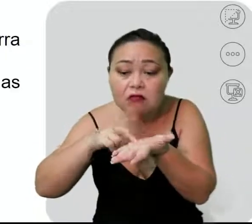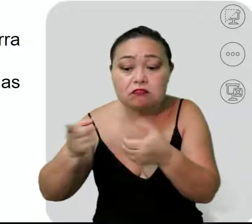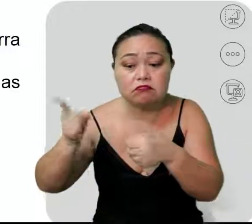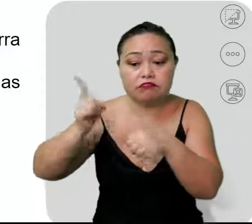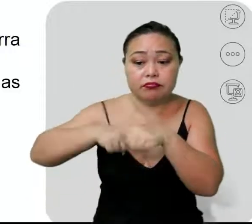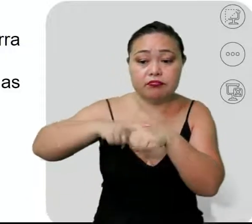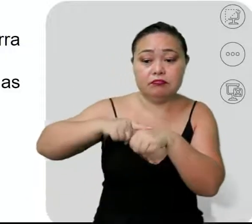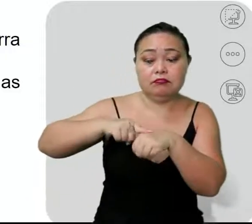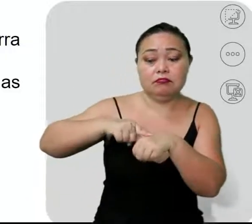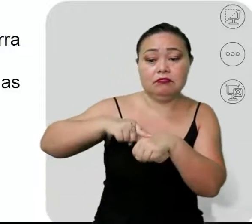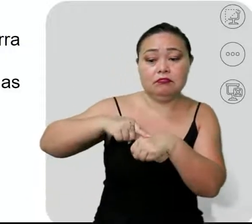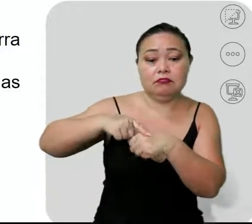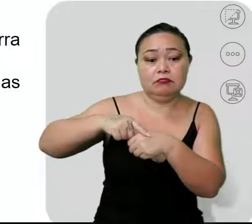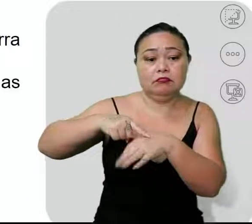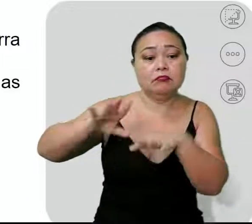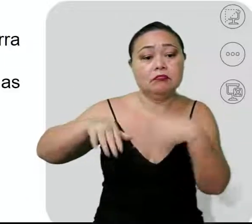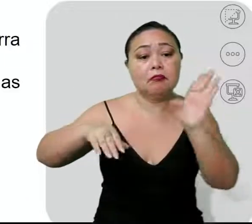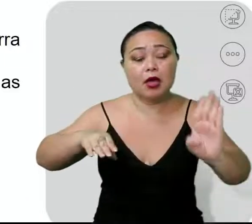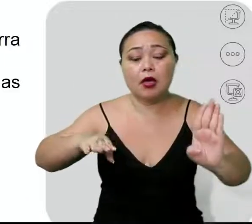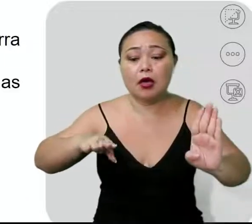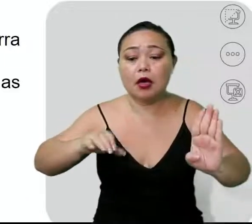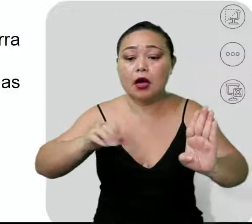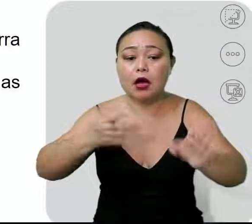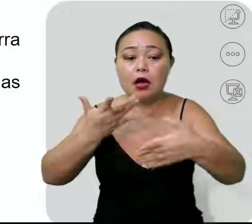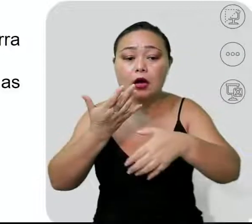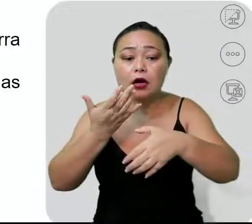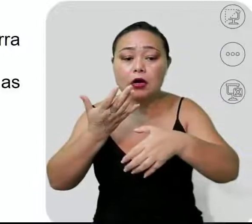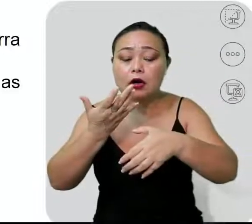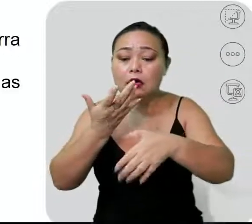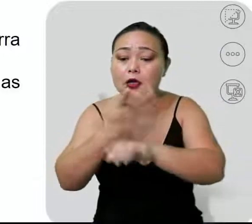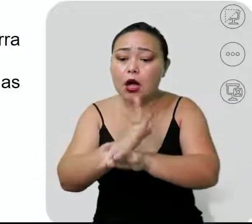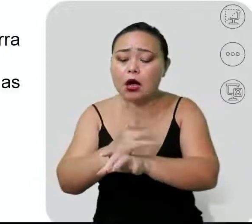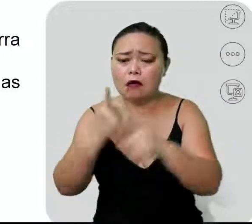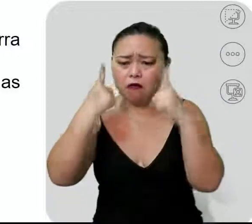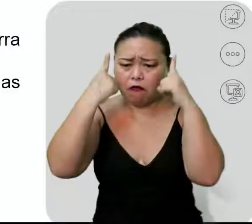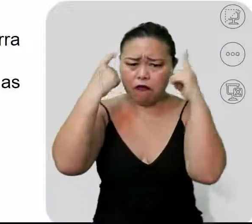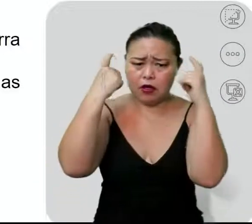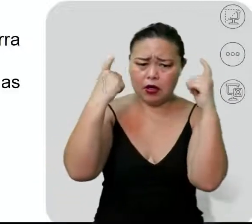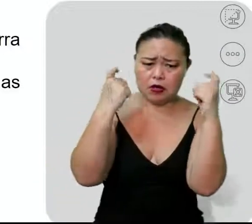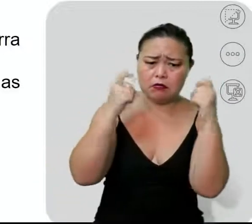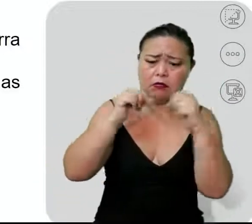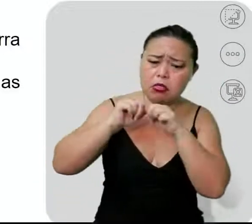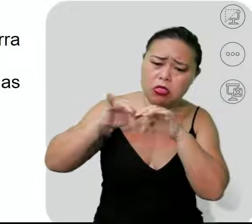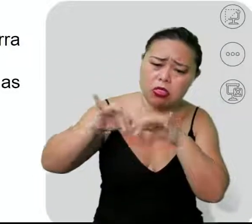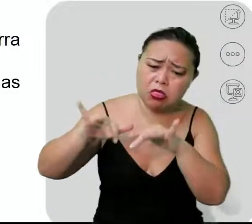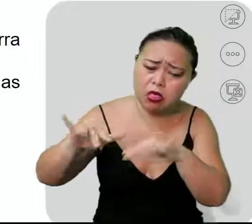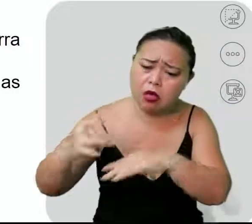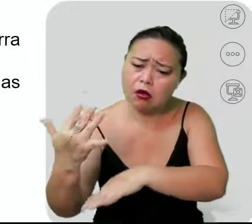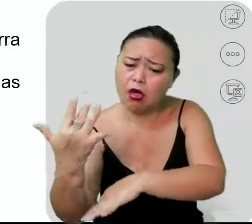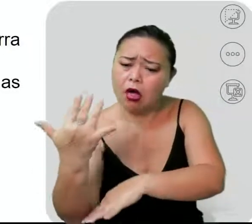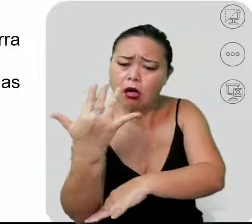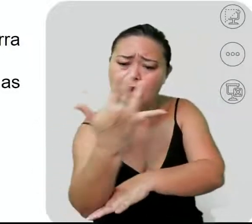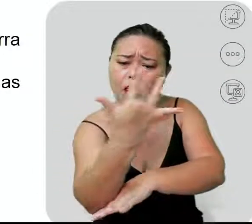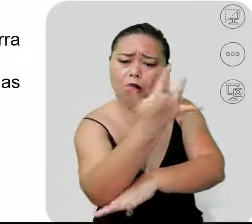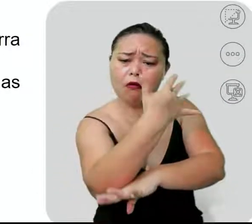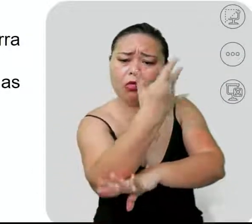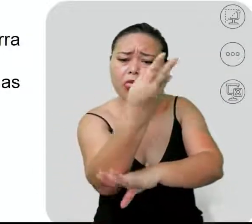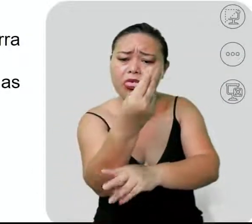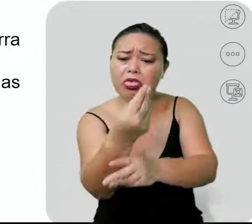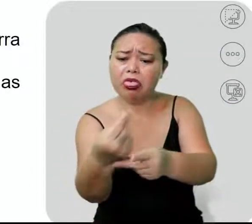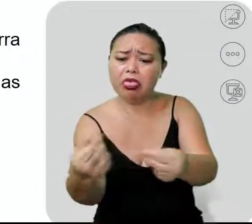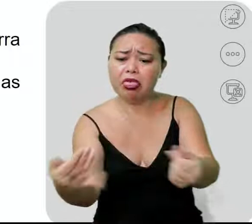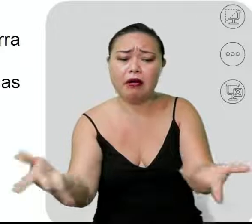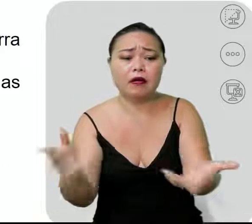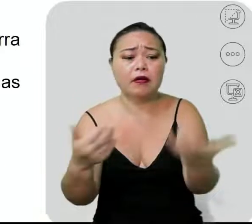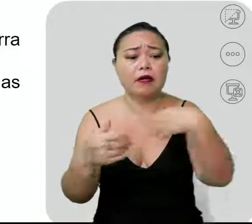ratos infectados o meu também é uma seca Violeta que devastou as lavouras